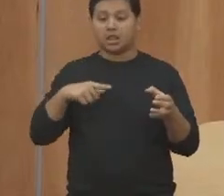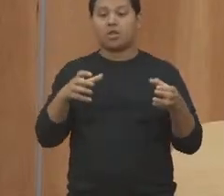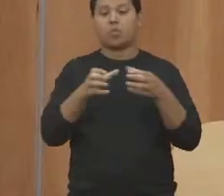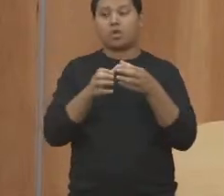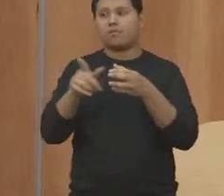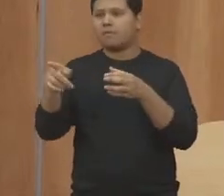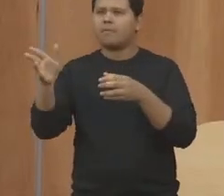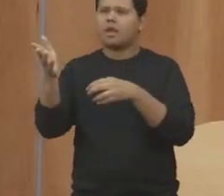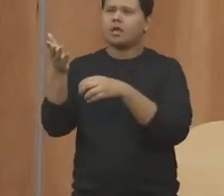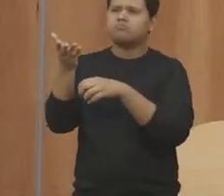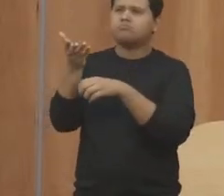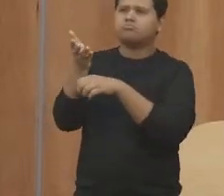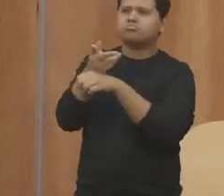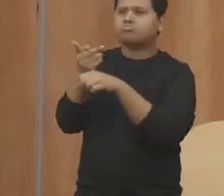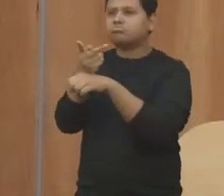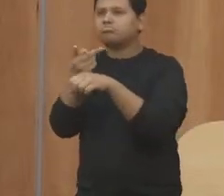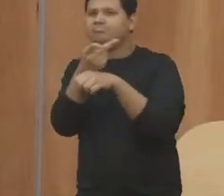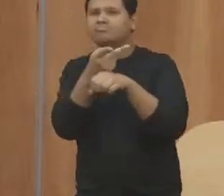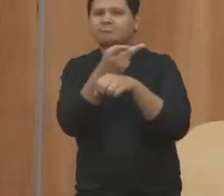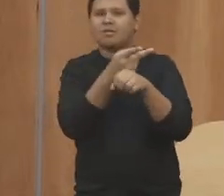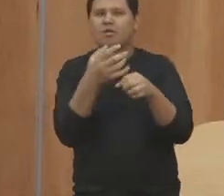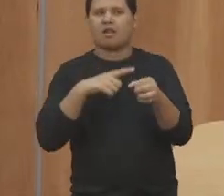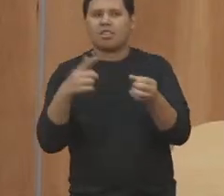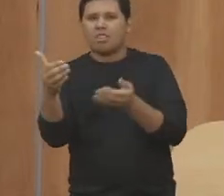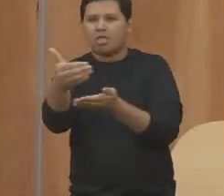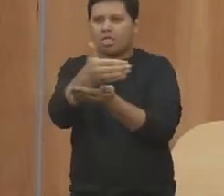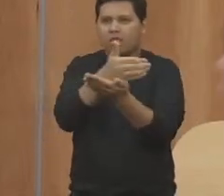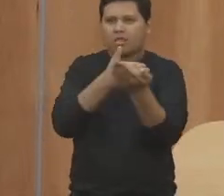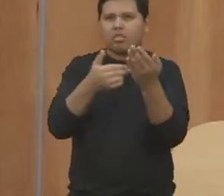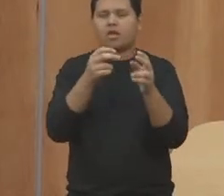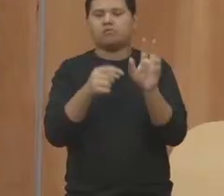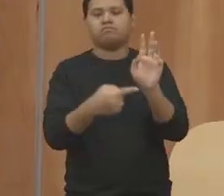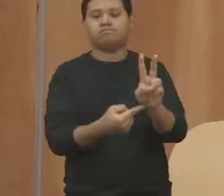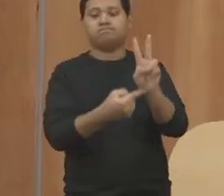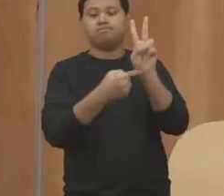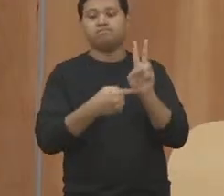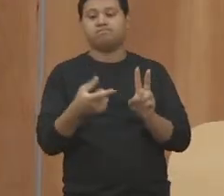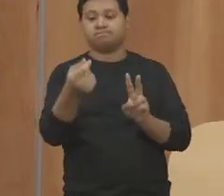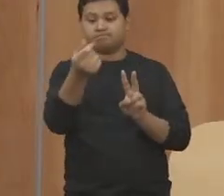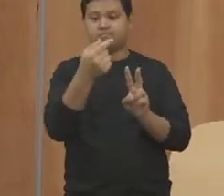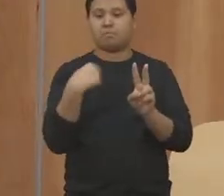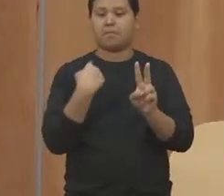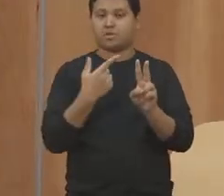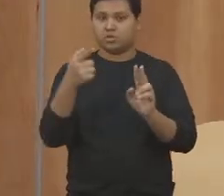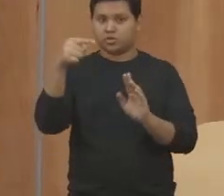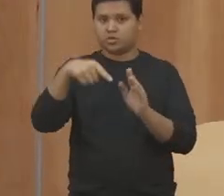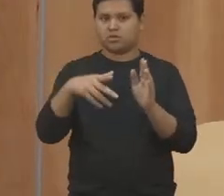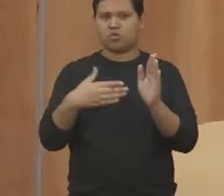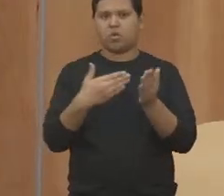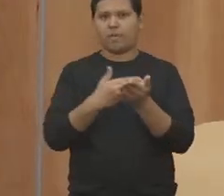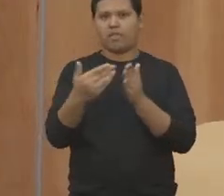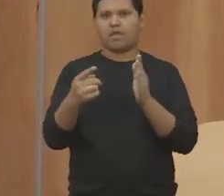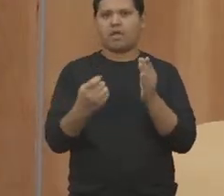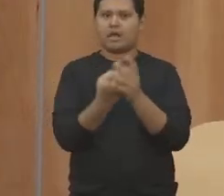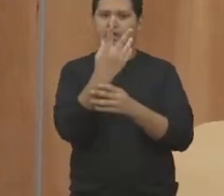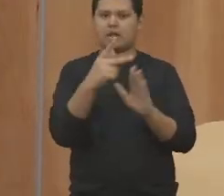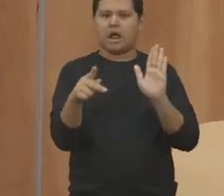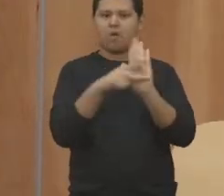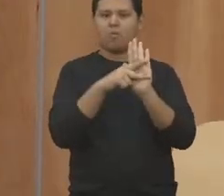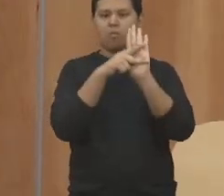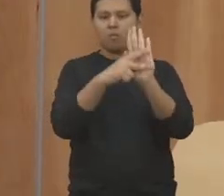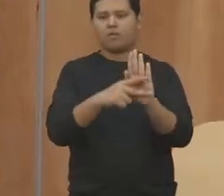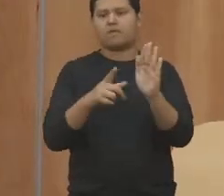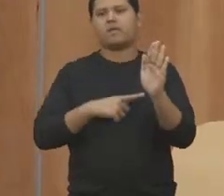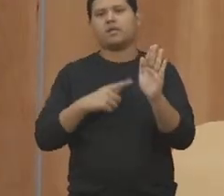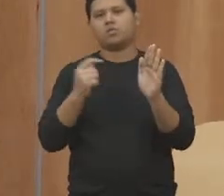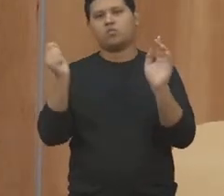financiamento para a gente conseguir colocar pelo menos na LOA, no PPA e apresentar aqui um projeto para vocês. Eu acredito que será possível.